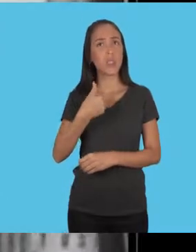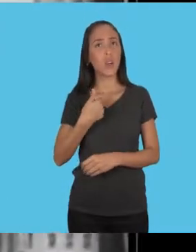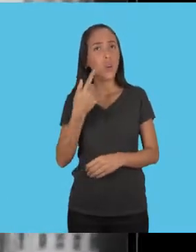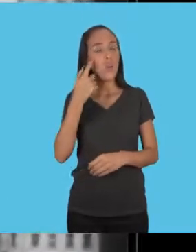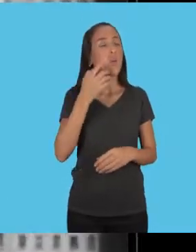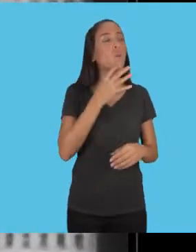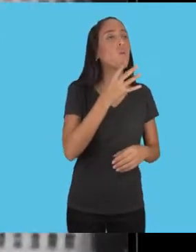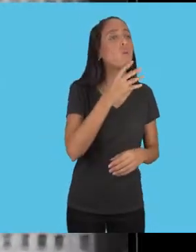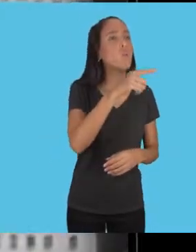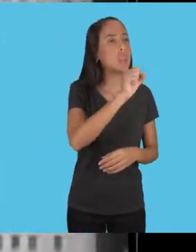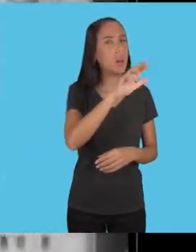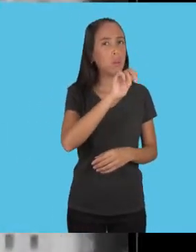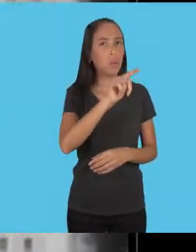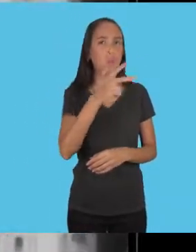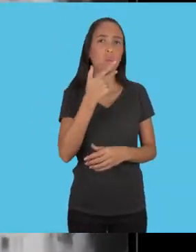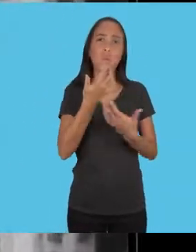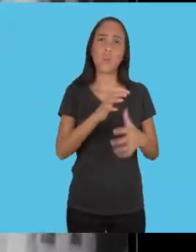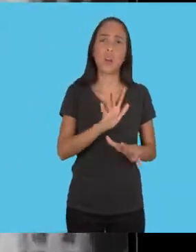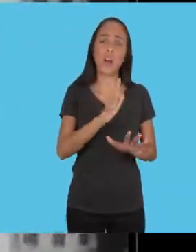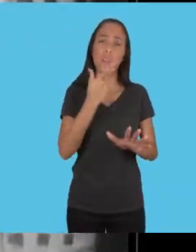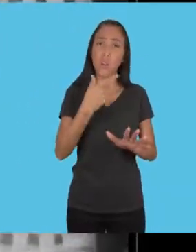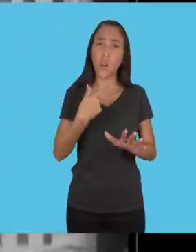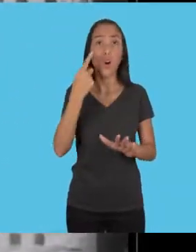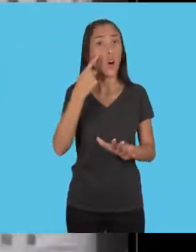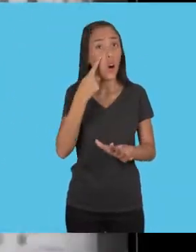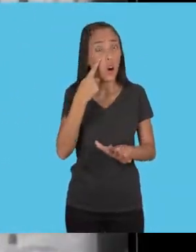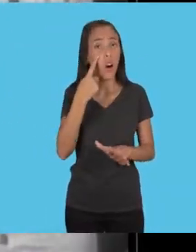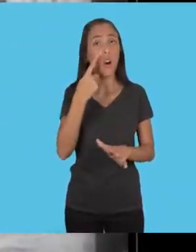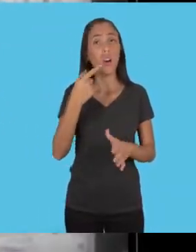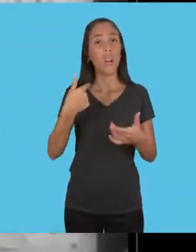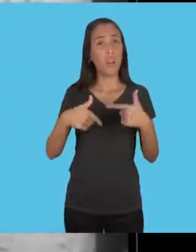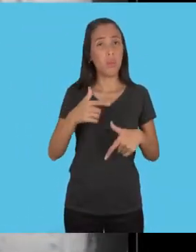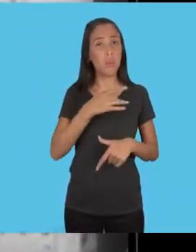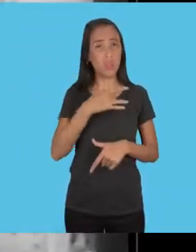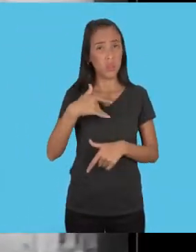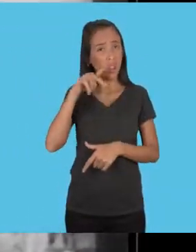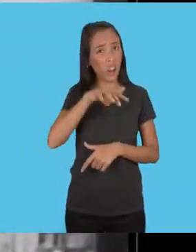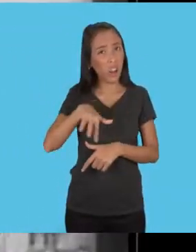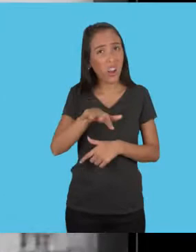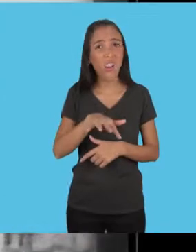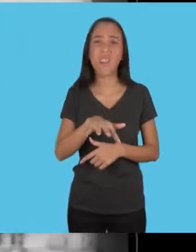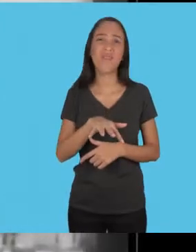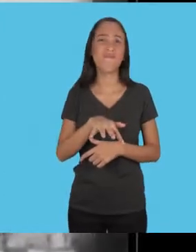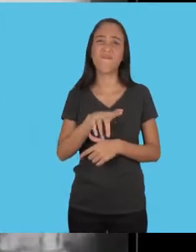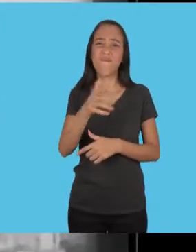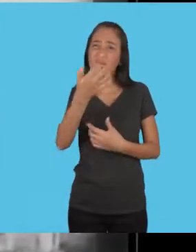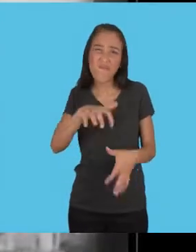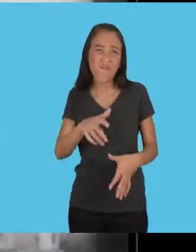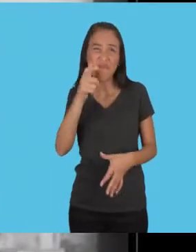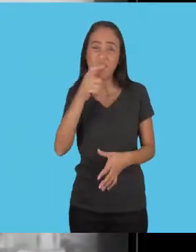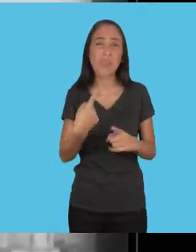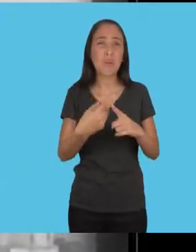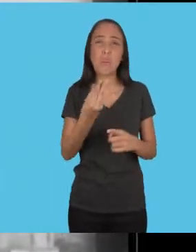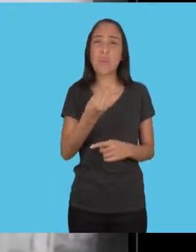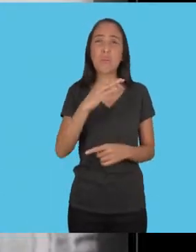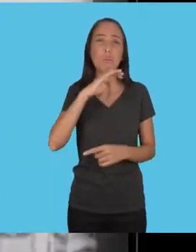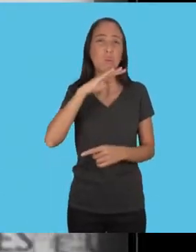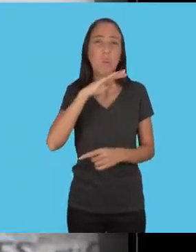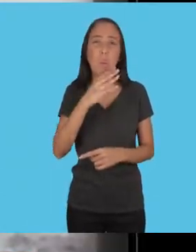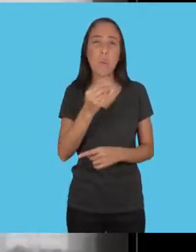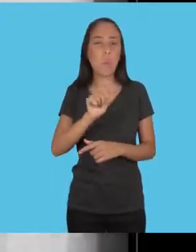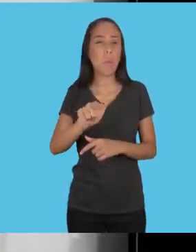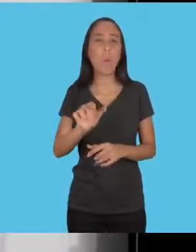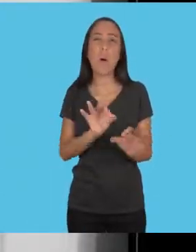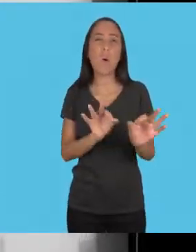clínica. Então, ele me disse, olha, os serviços de saúde aqui, você não vai querer, porque são muito ruins, muito mal organizados,